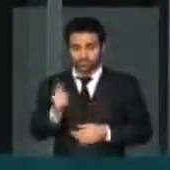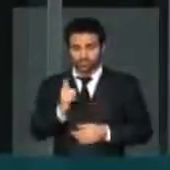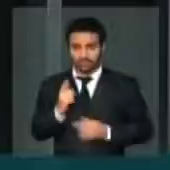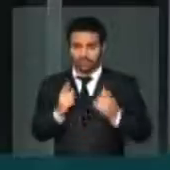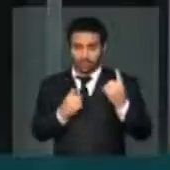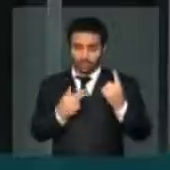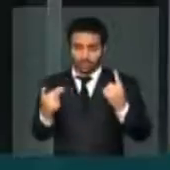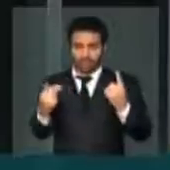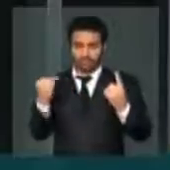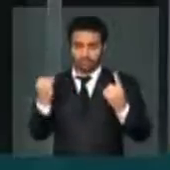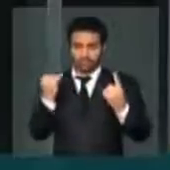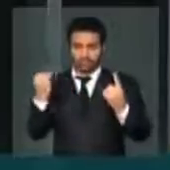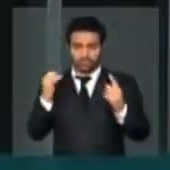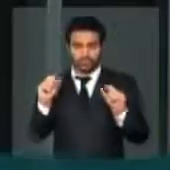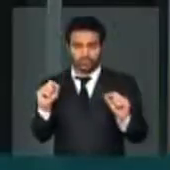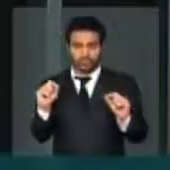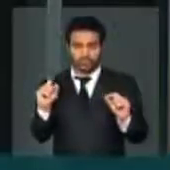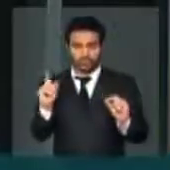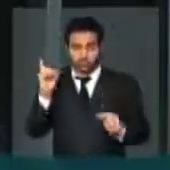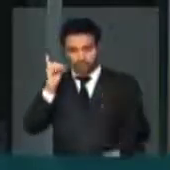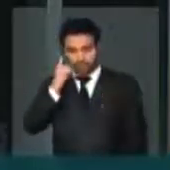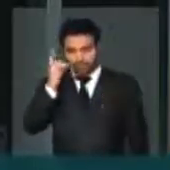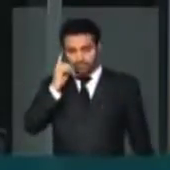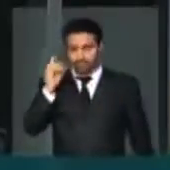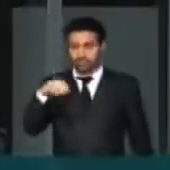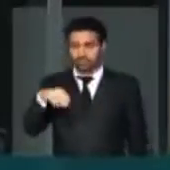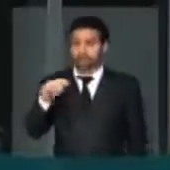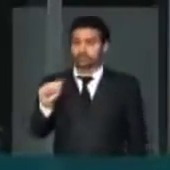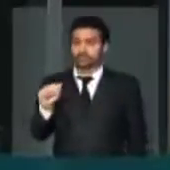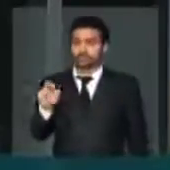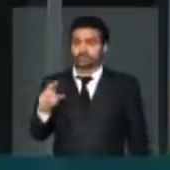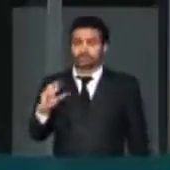relevante, que foi o deputado Marcelo Castro.